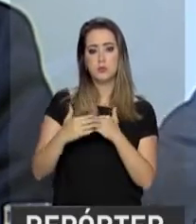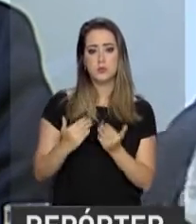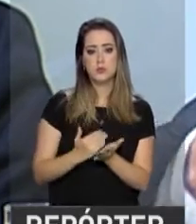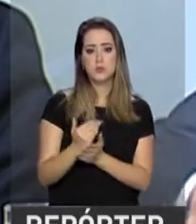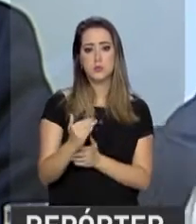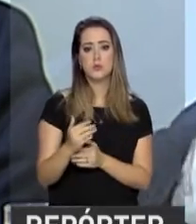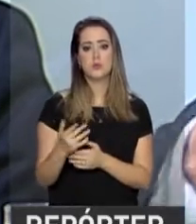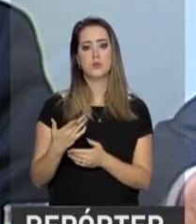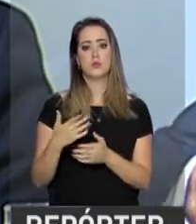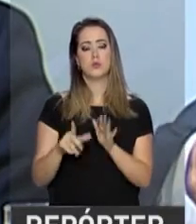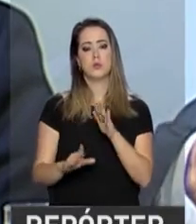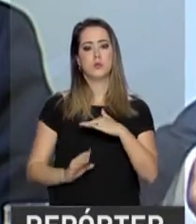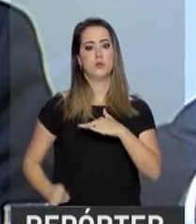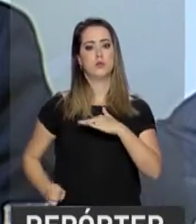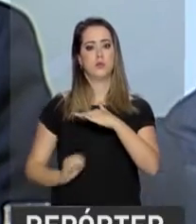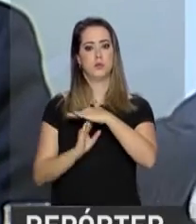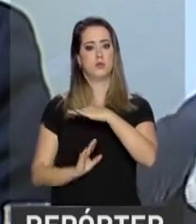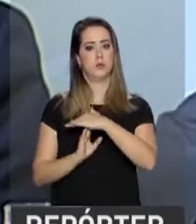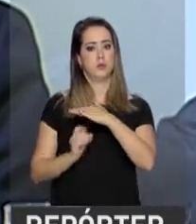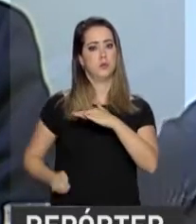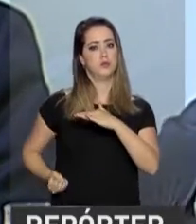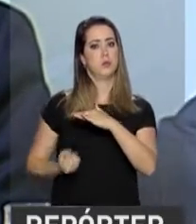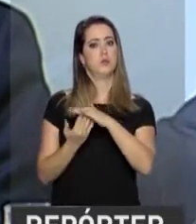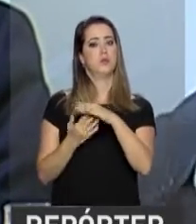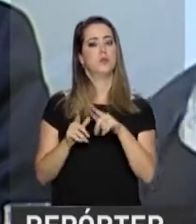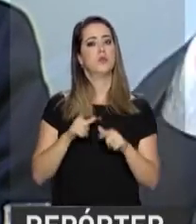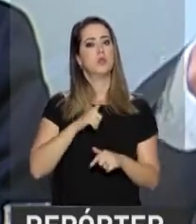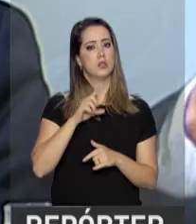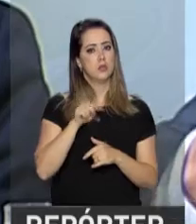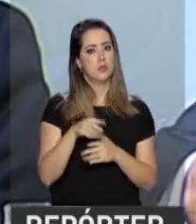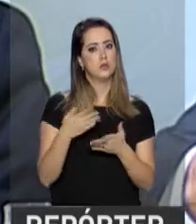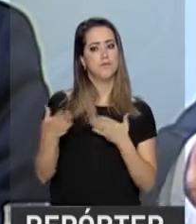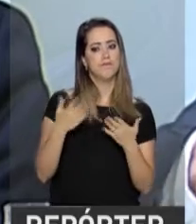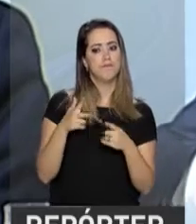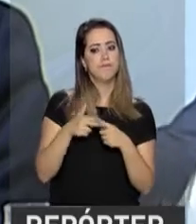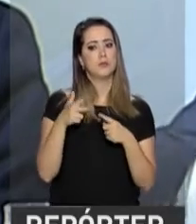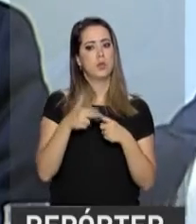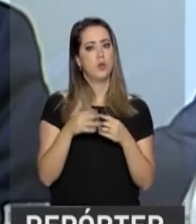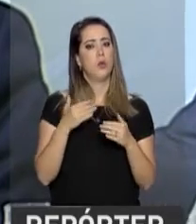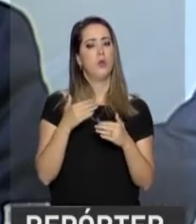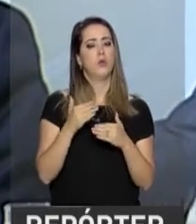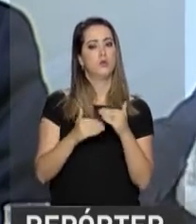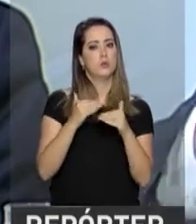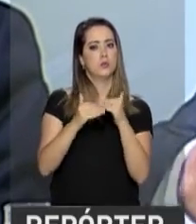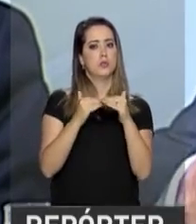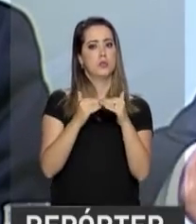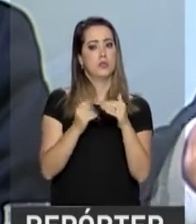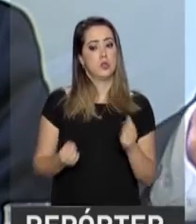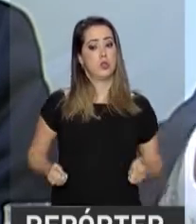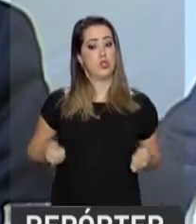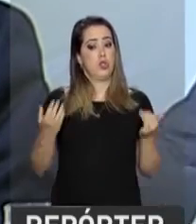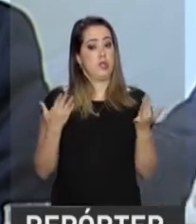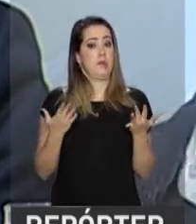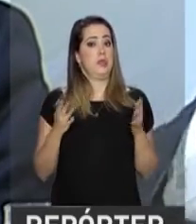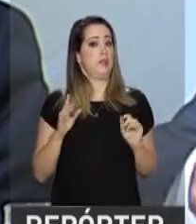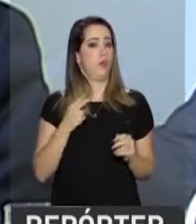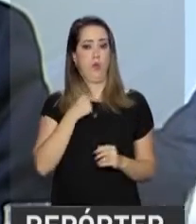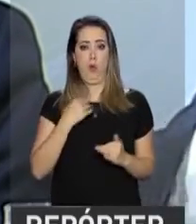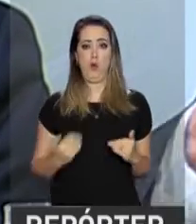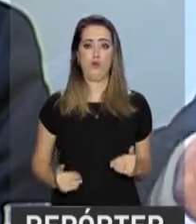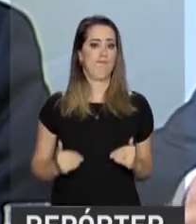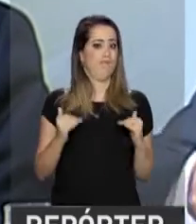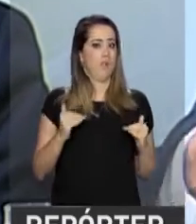início de vigência do teto do gasto então você tem ali uma uma restrição de crescimento de despesas que começa a